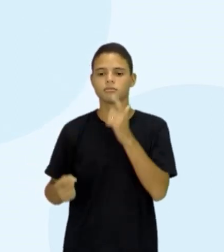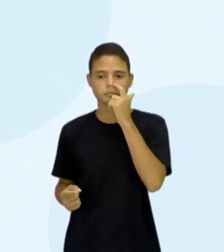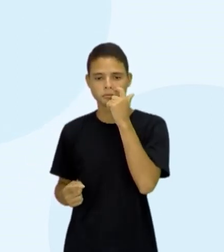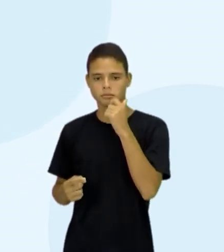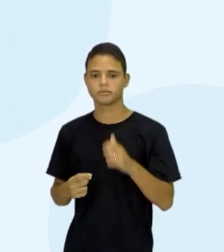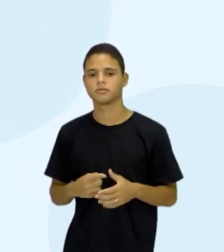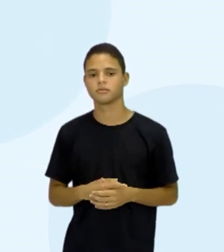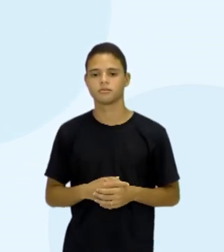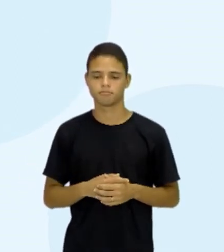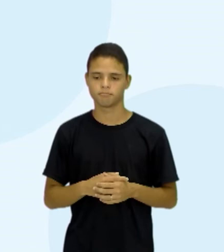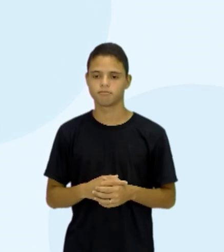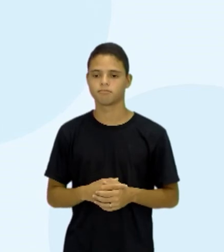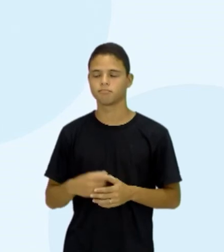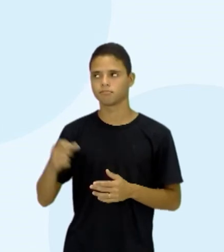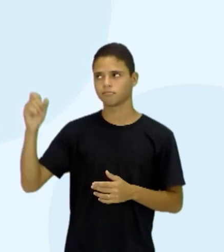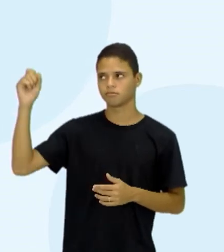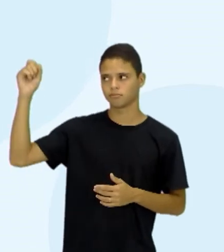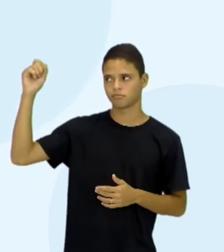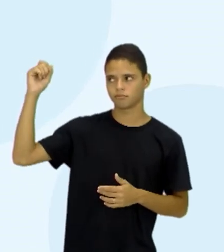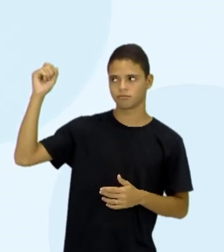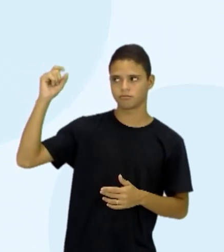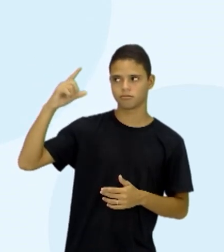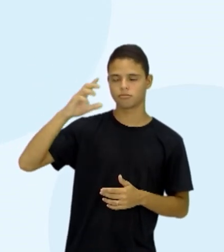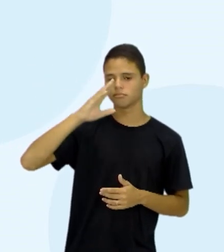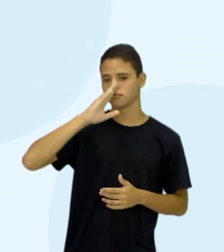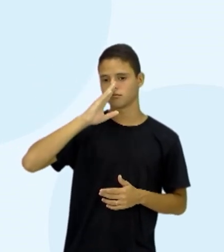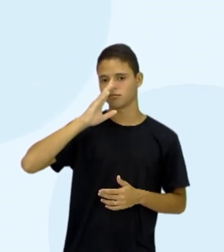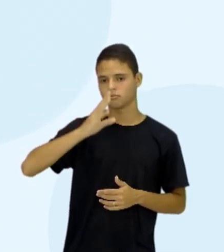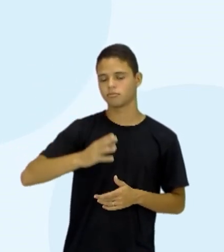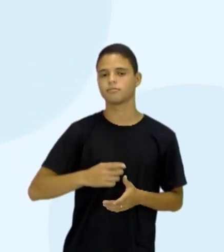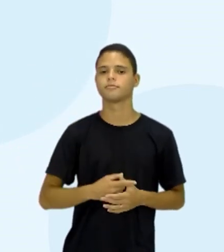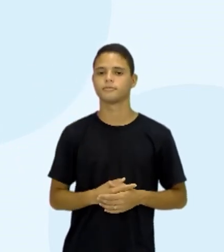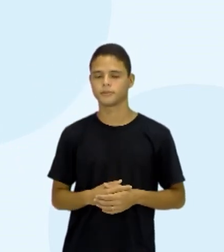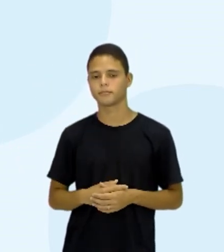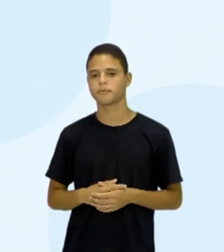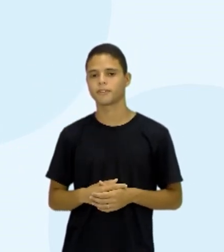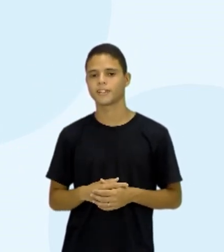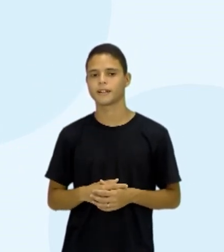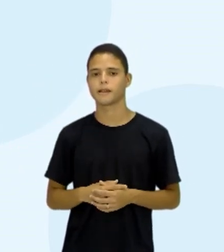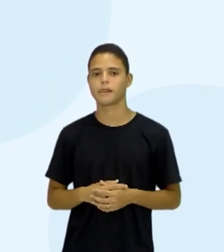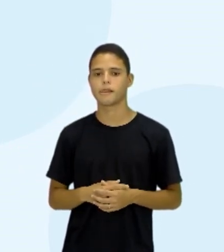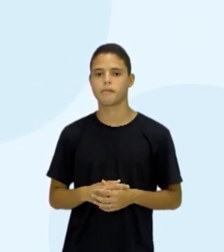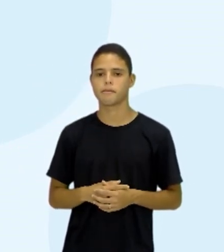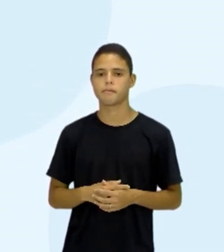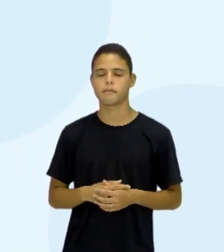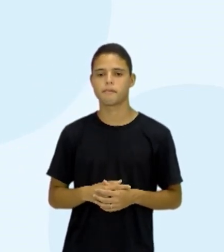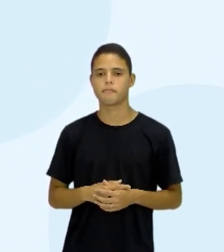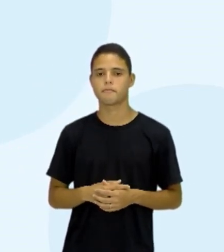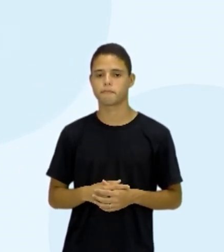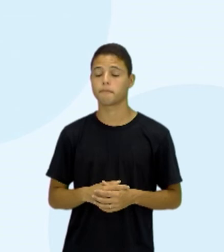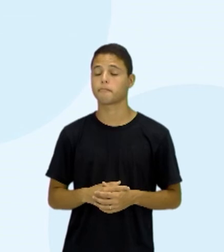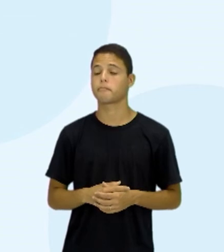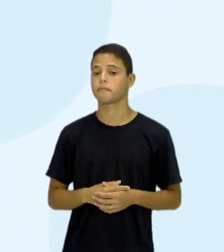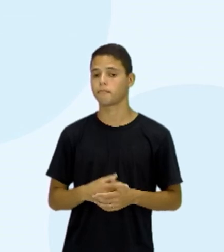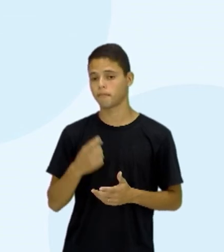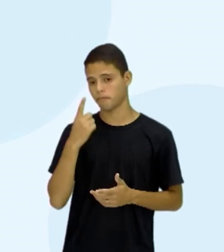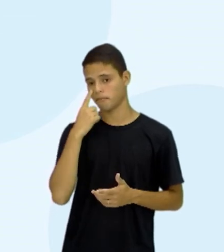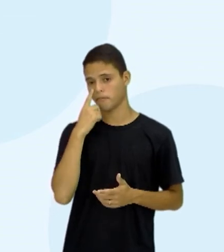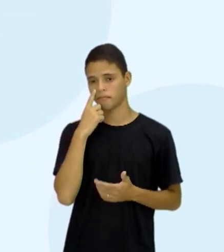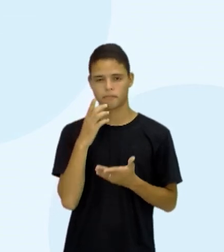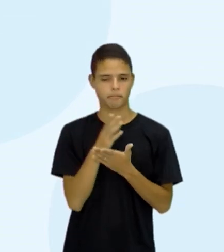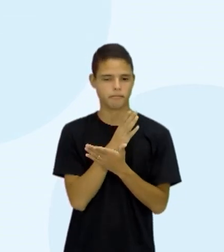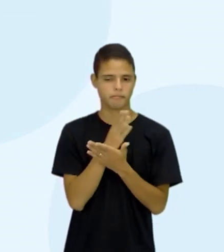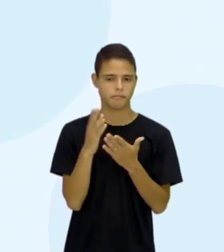condições de raio da Terra. O professor pode aprofundar isso. Vamos então determinar alguns